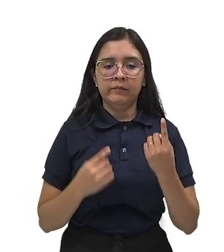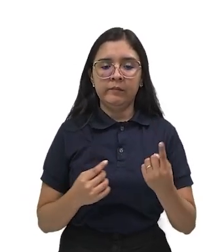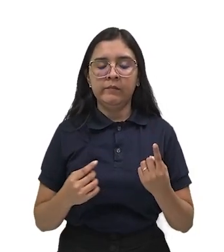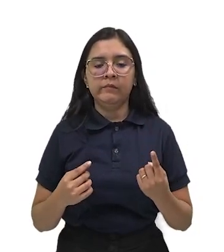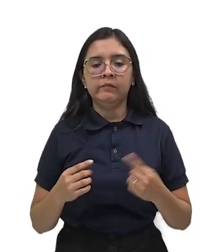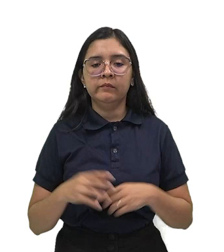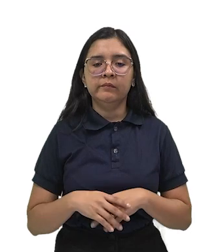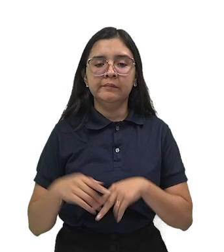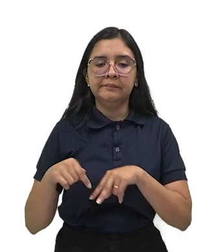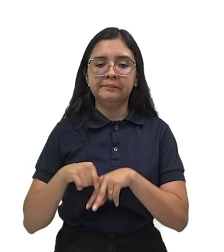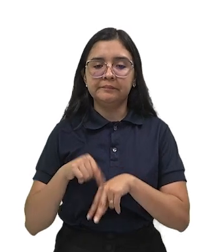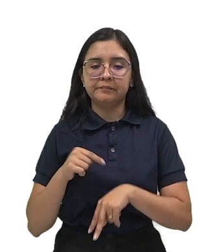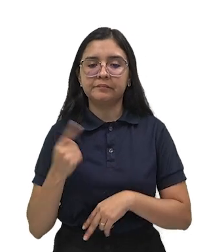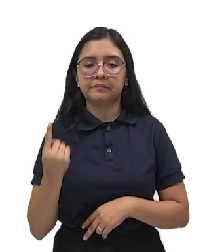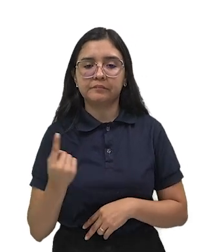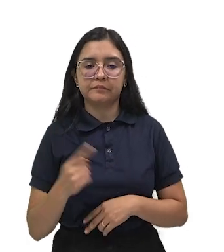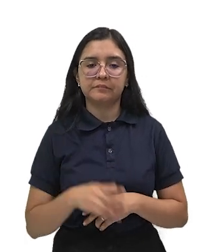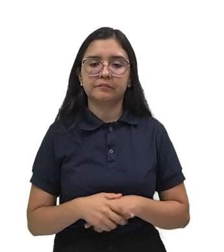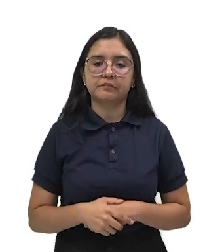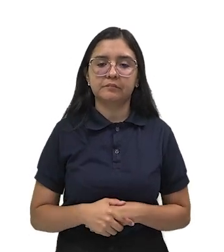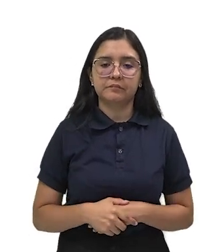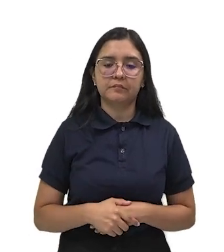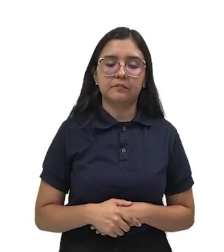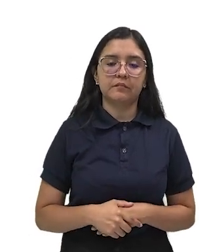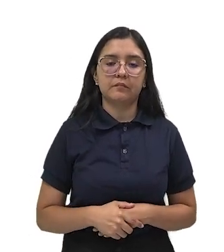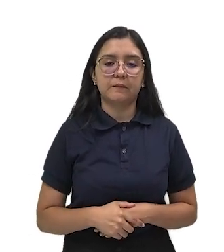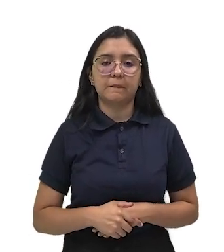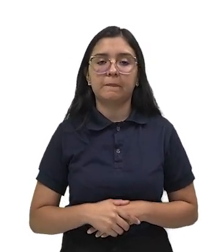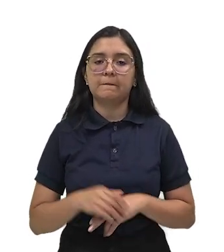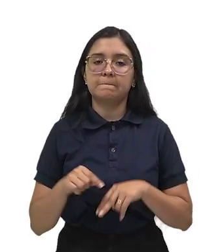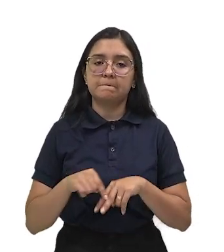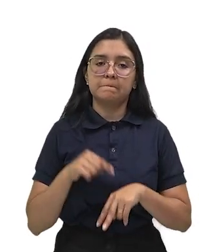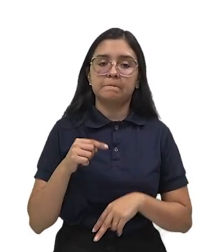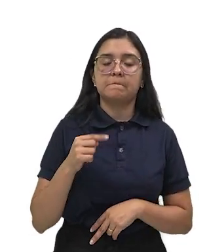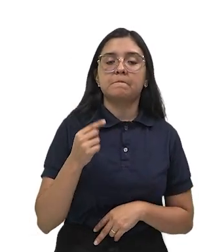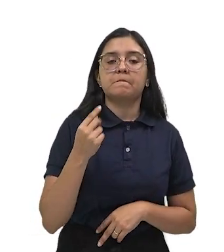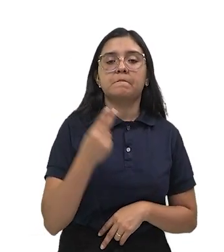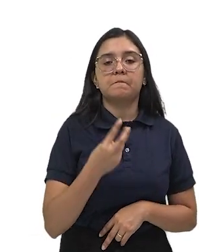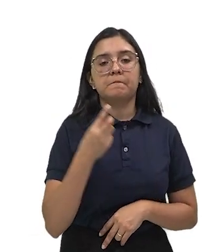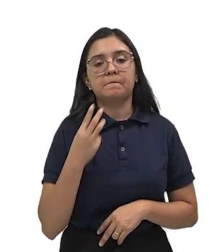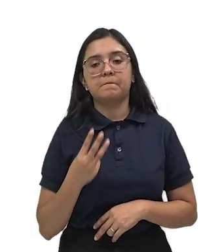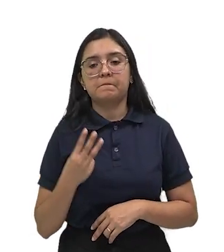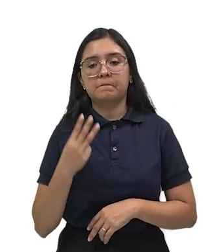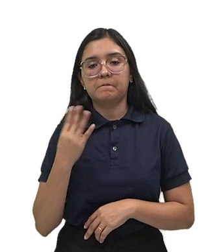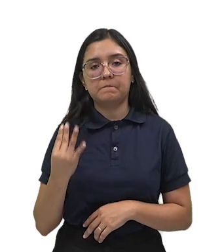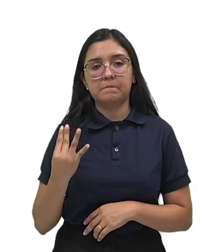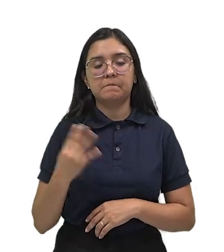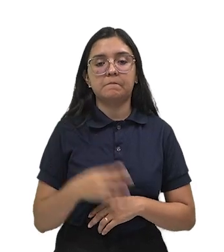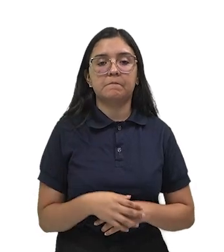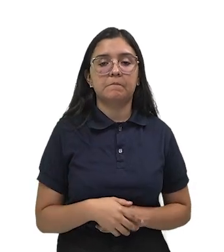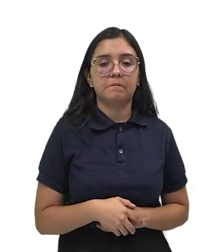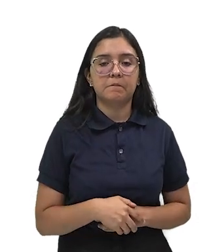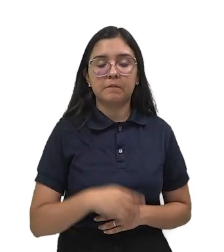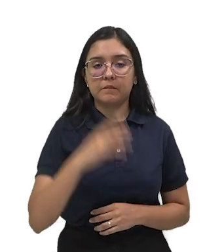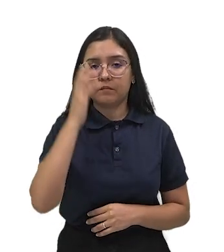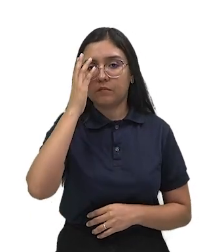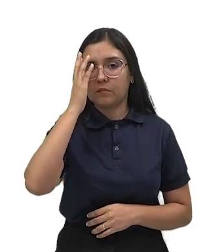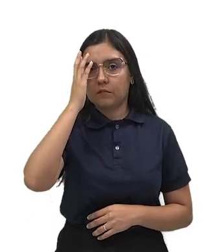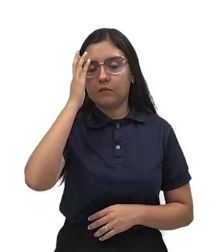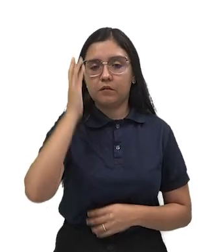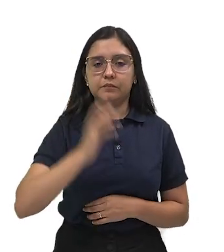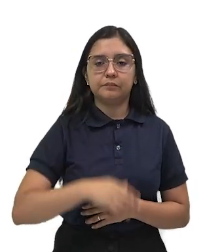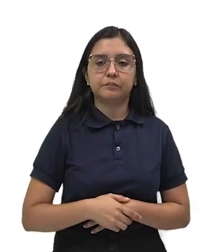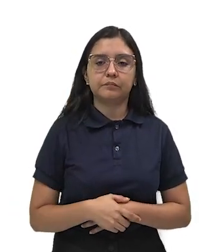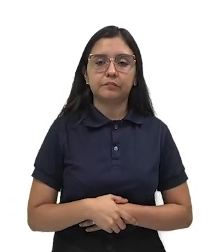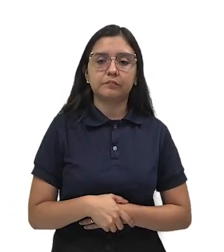1, pantalona 2, pantalona 3, pantalona 4. Né? Porque quando